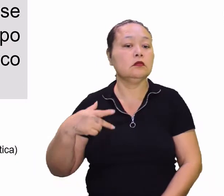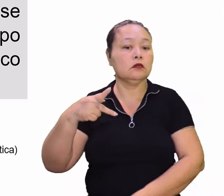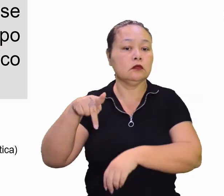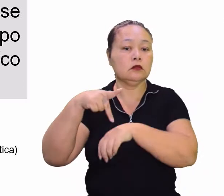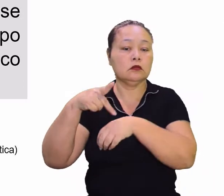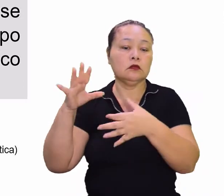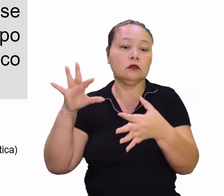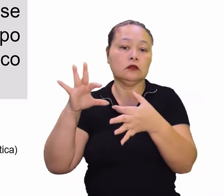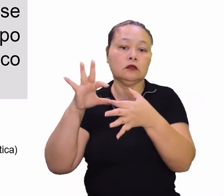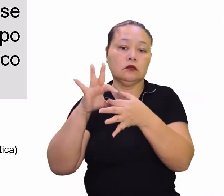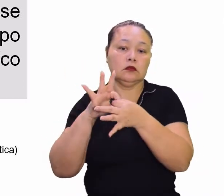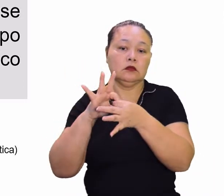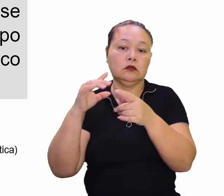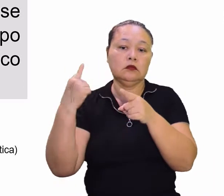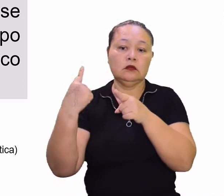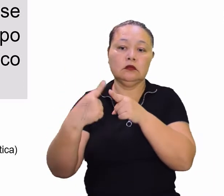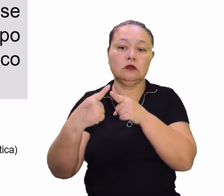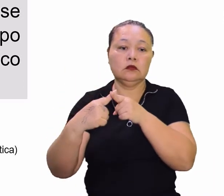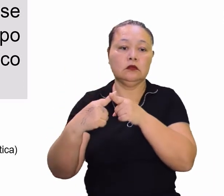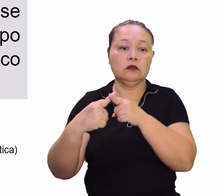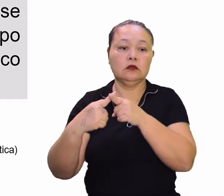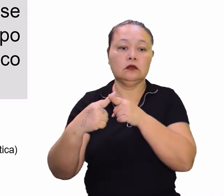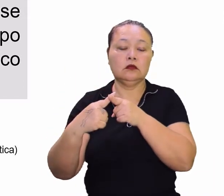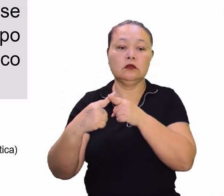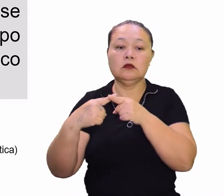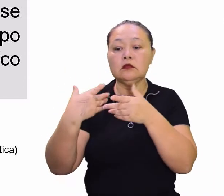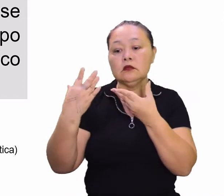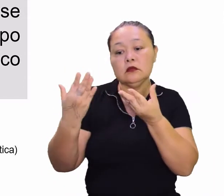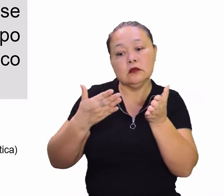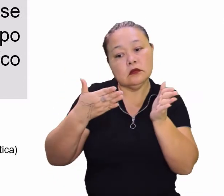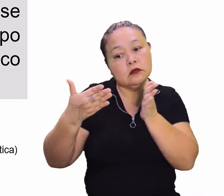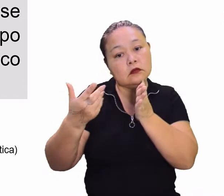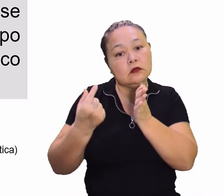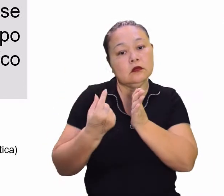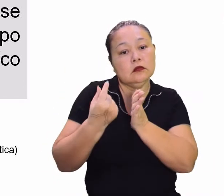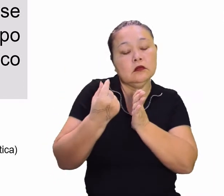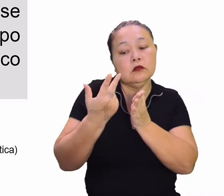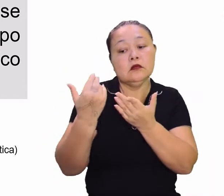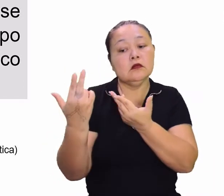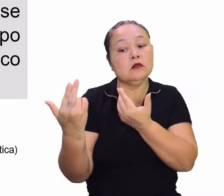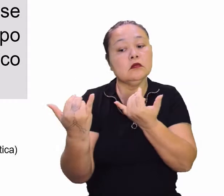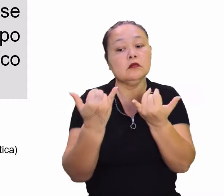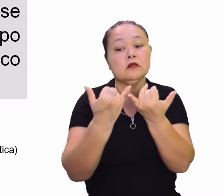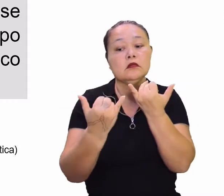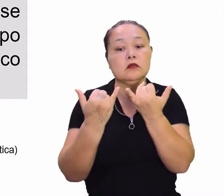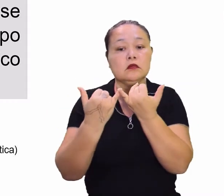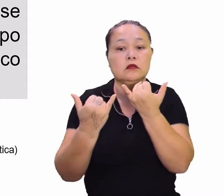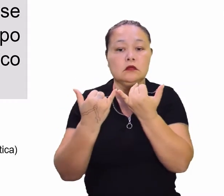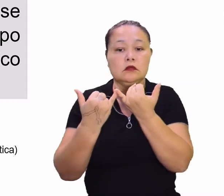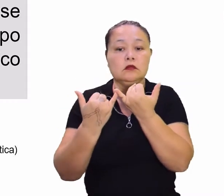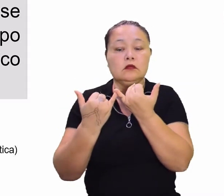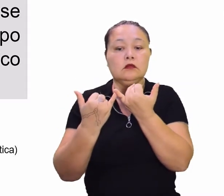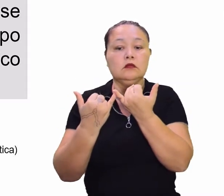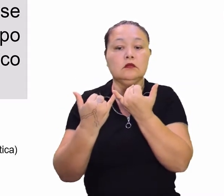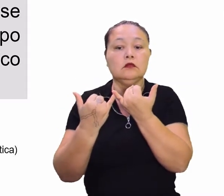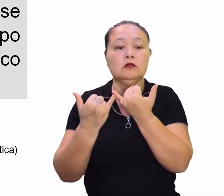Esses países estão reunidos porque estão em um estágio econômico muito